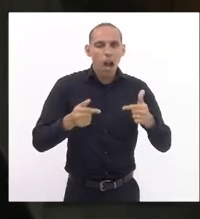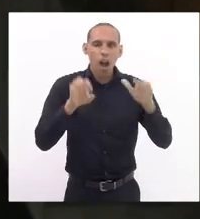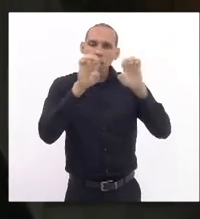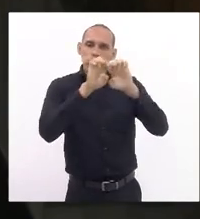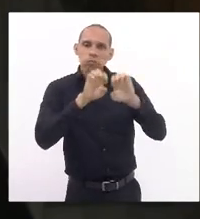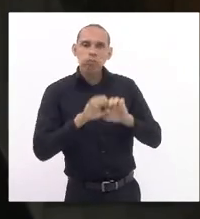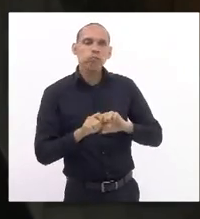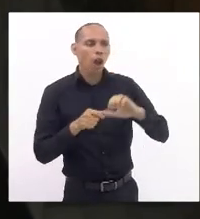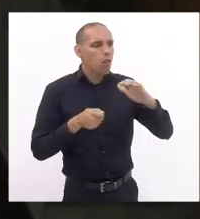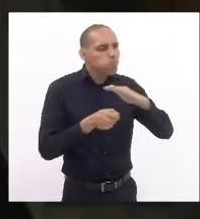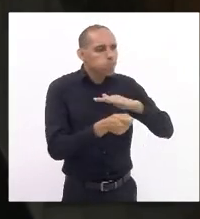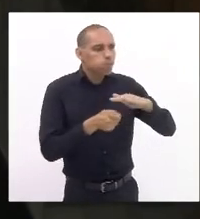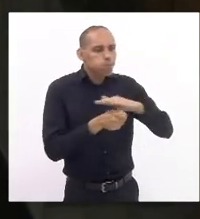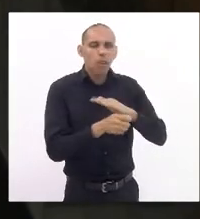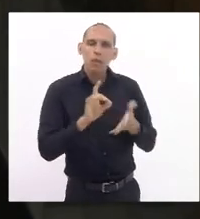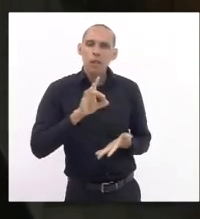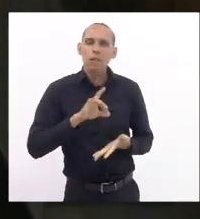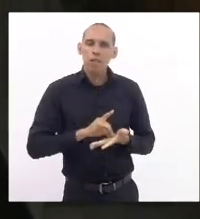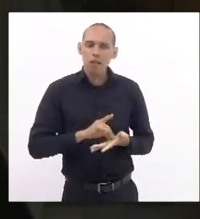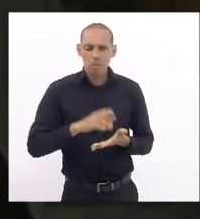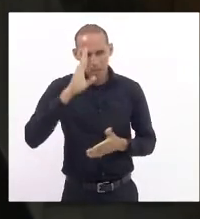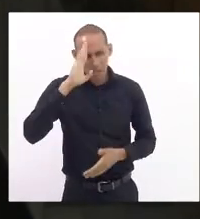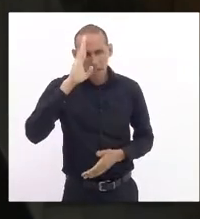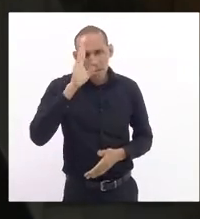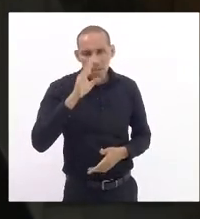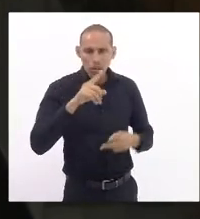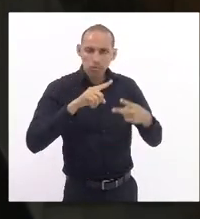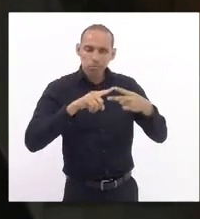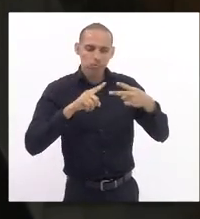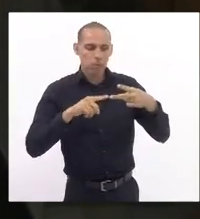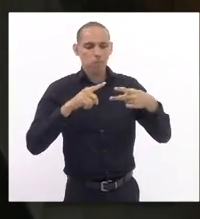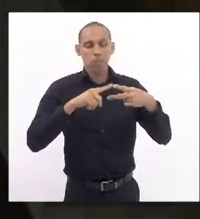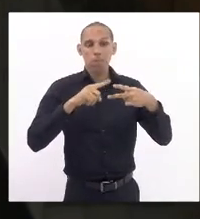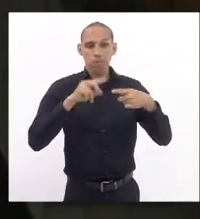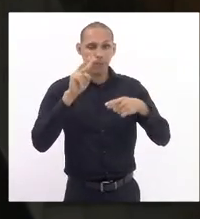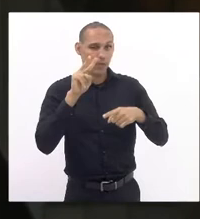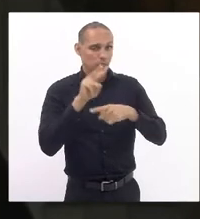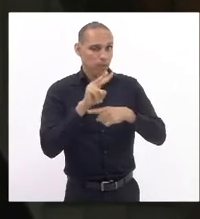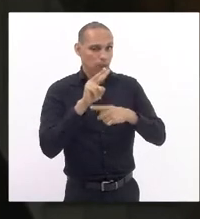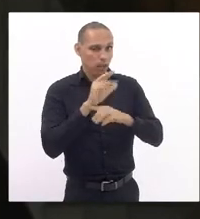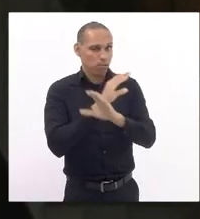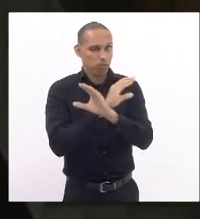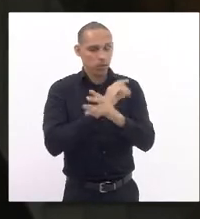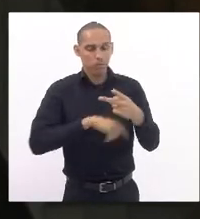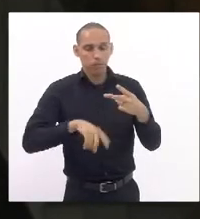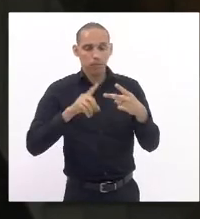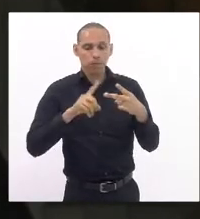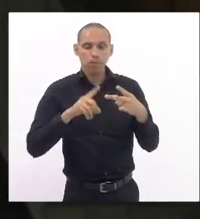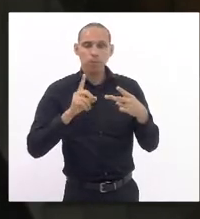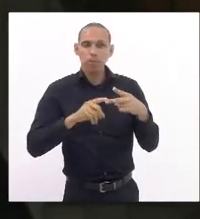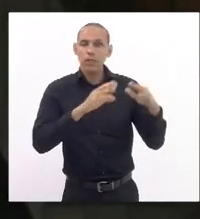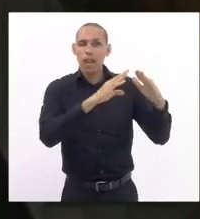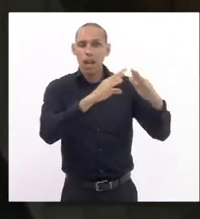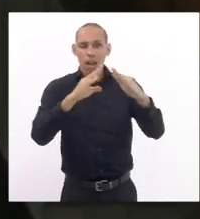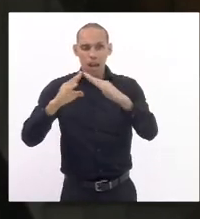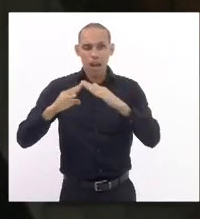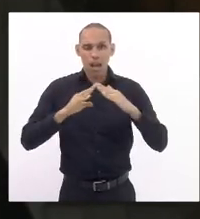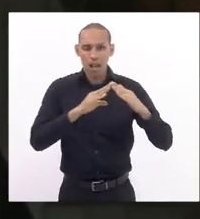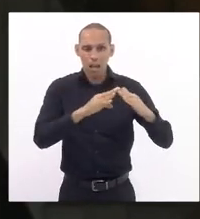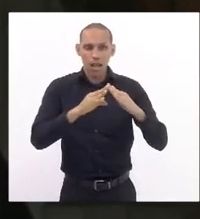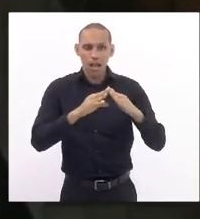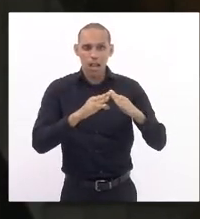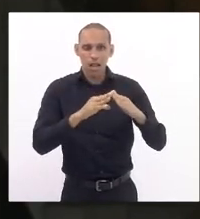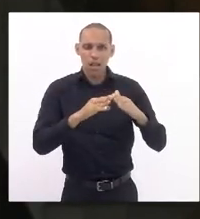estruturantes, sobretudo nesses dois campos, no campo da defesa civil e no campo da habitação popular,